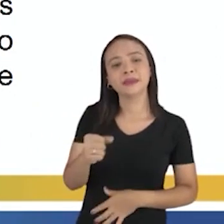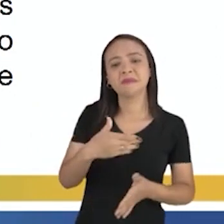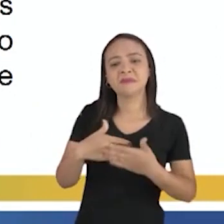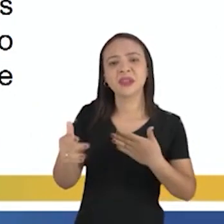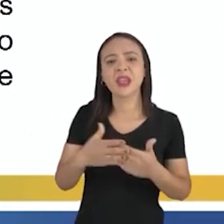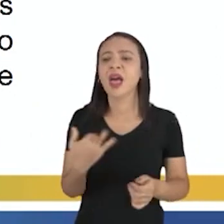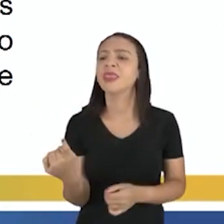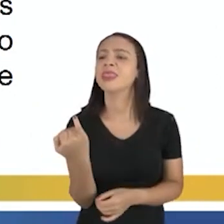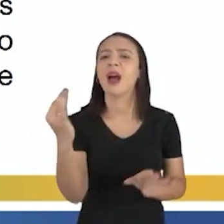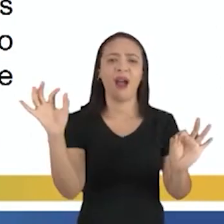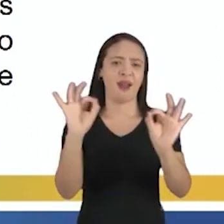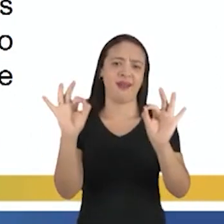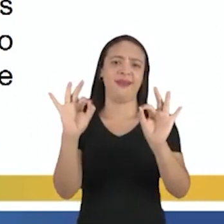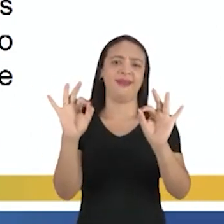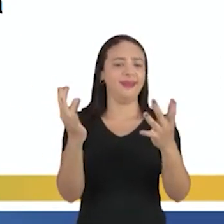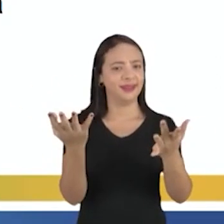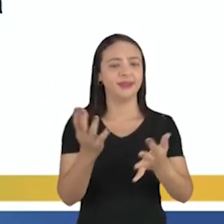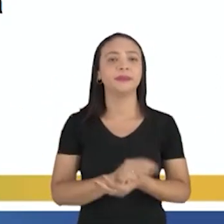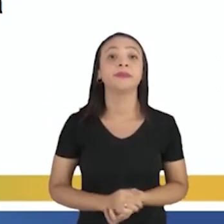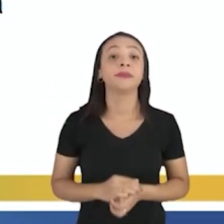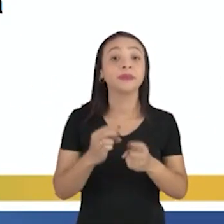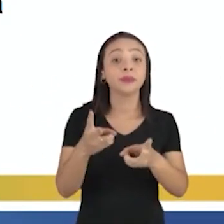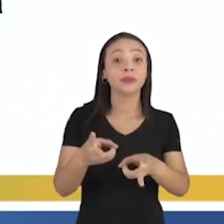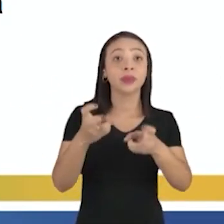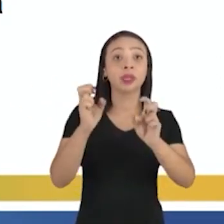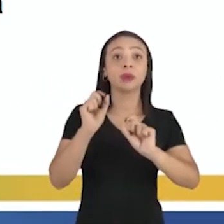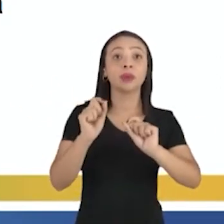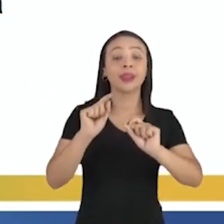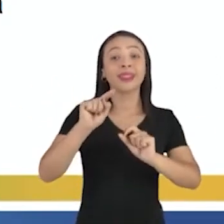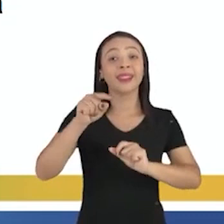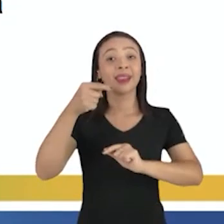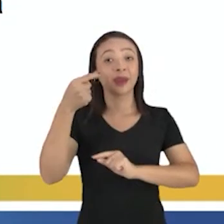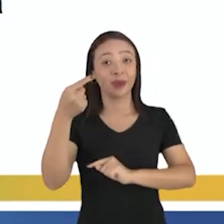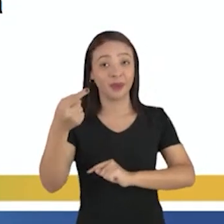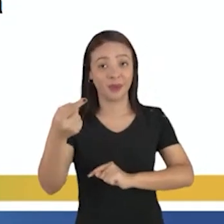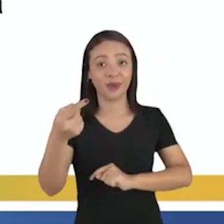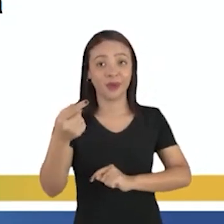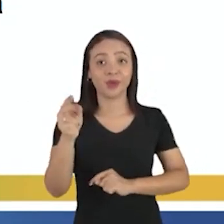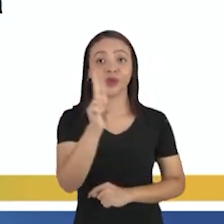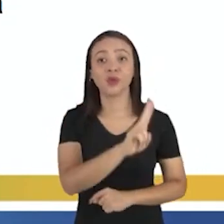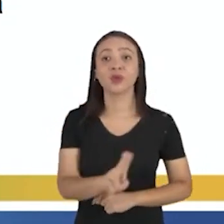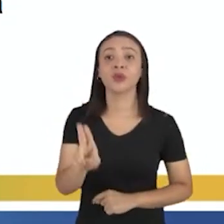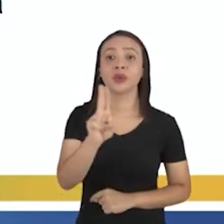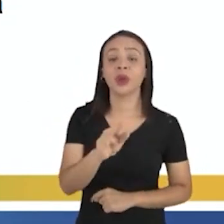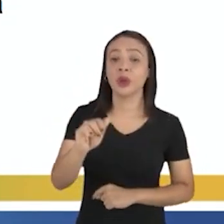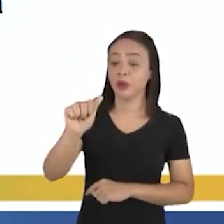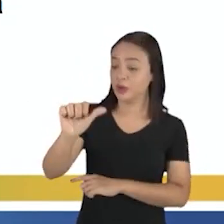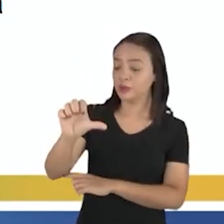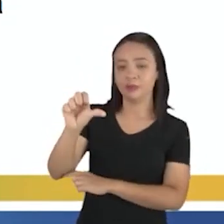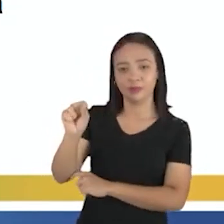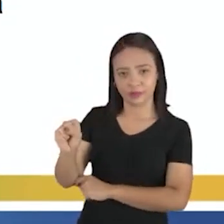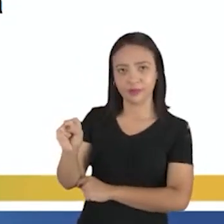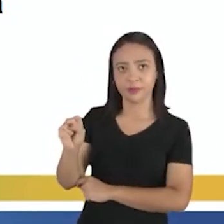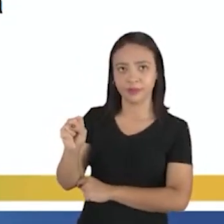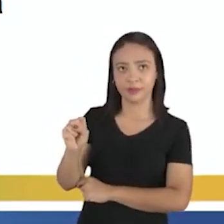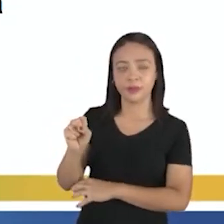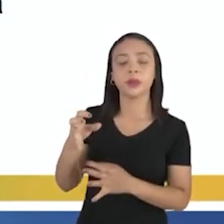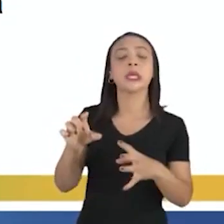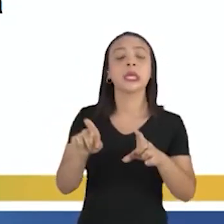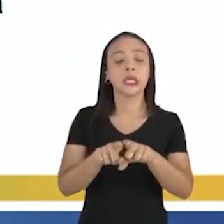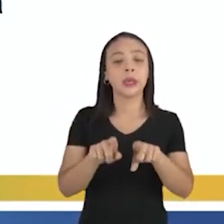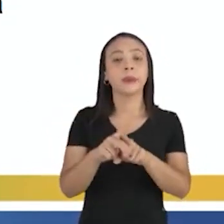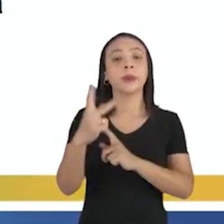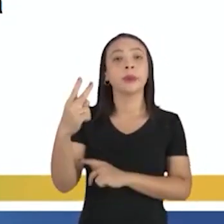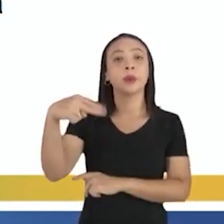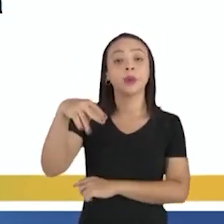importância. Então, percebam que ele vai, a partir da utilização do as, artigo, e do